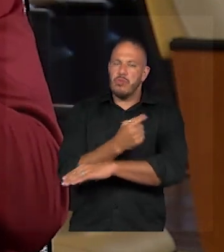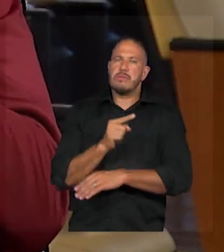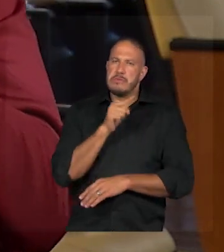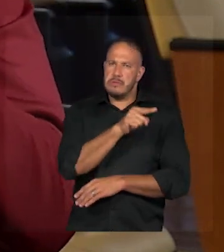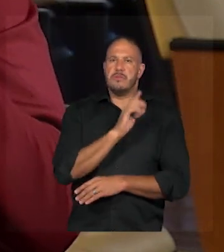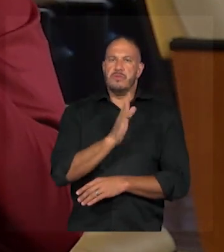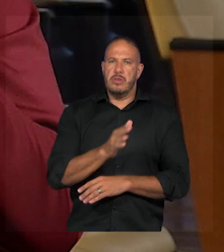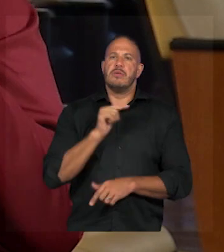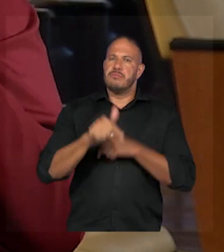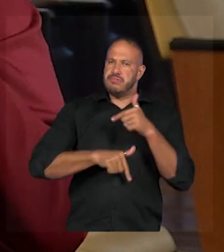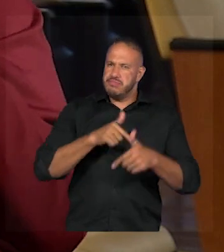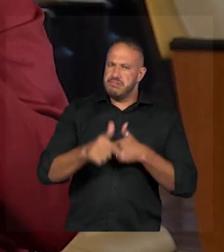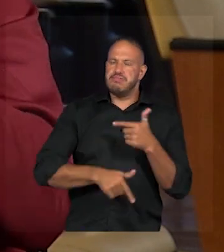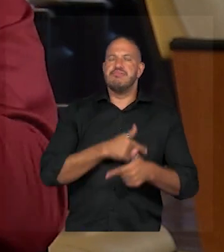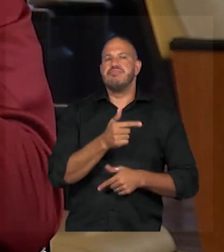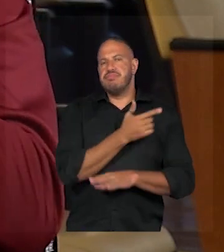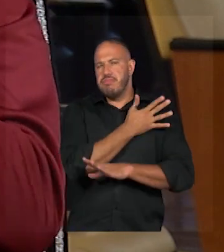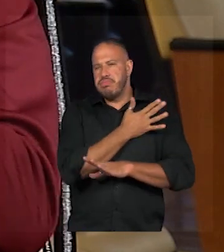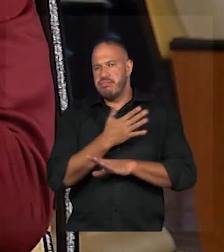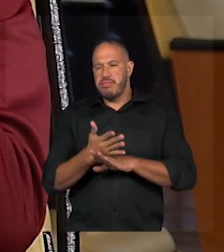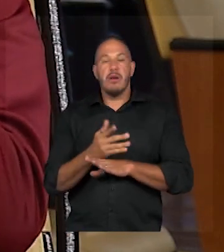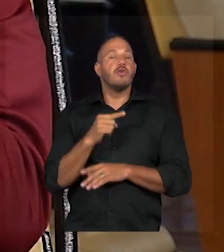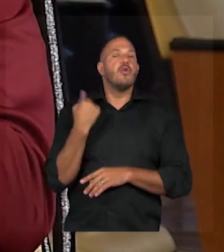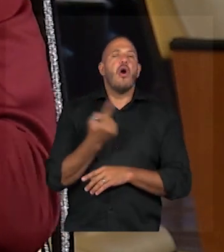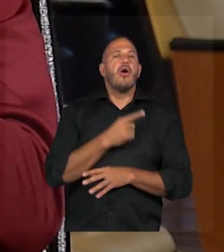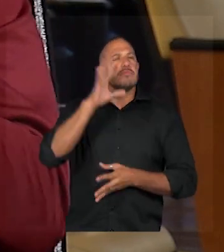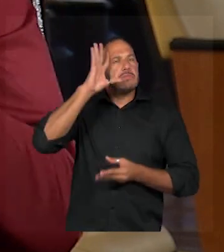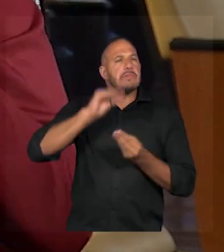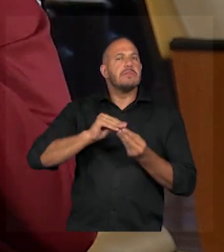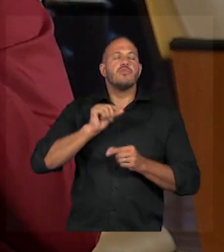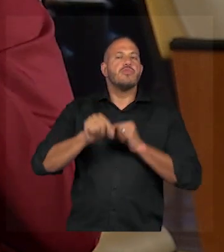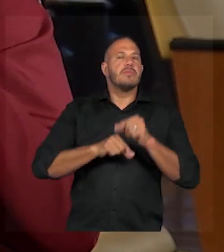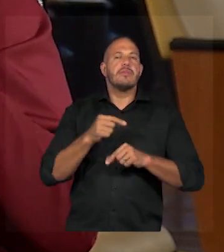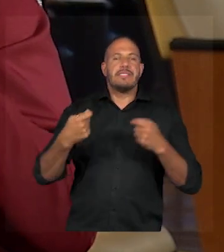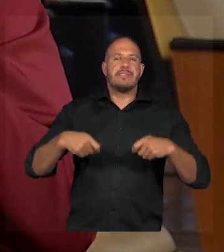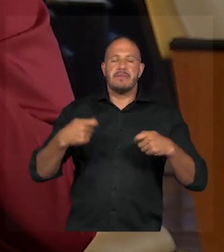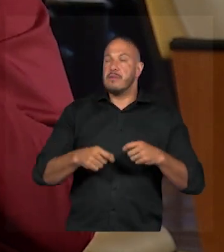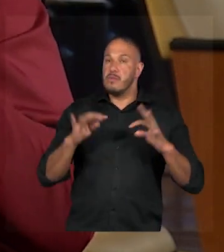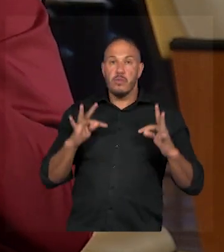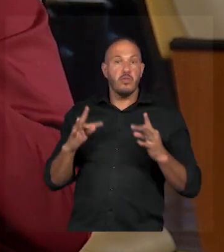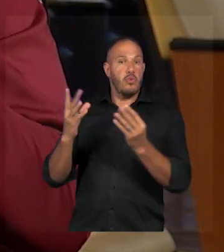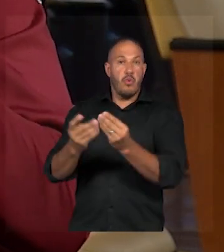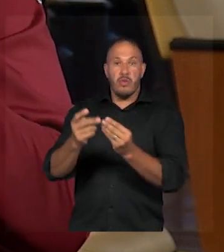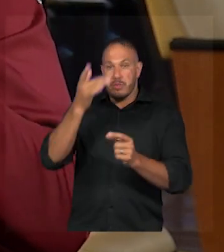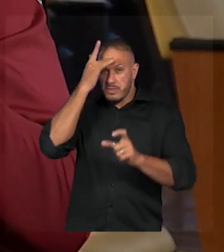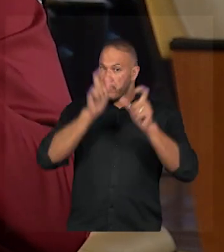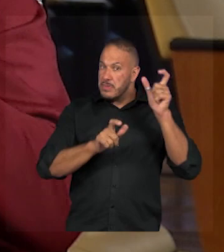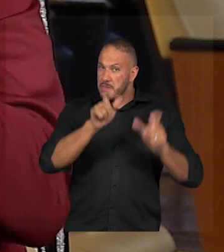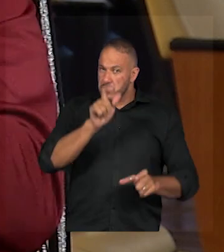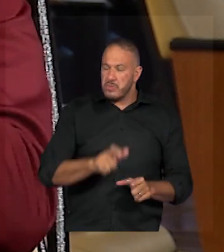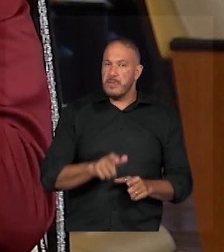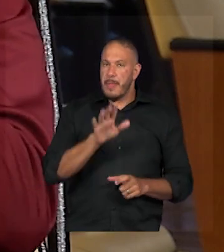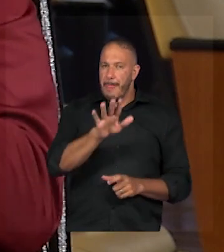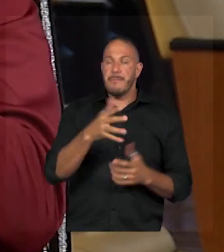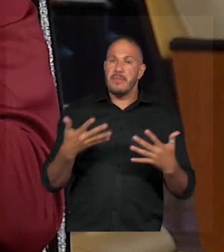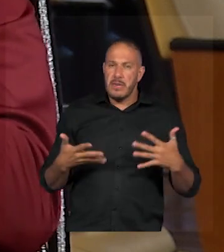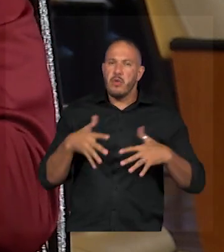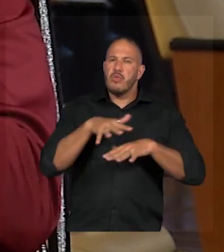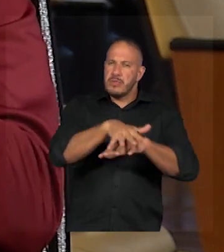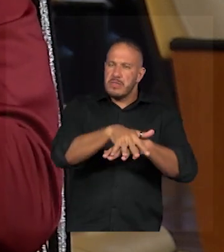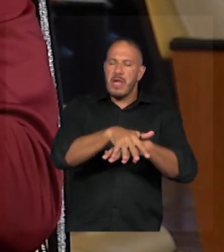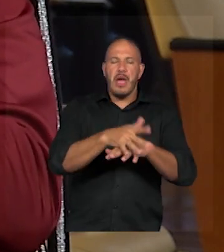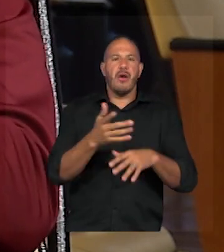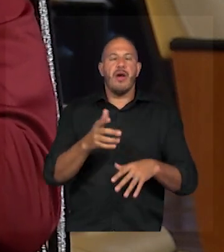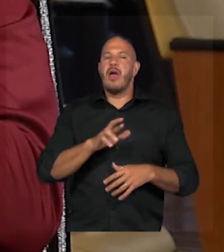que nós entendemos que é necessário para todas as pessoas? Porque a inclusão é muito mais